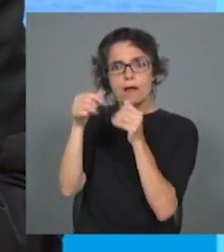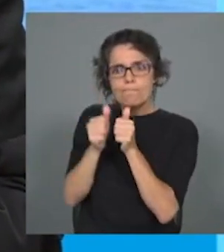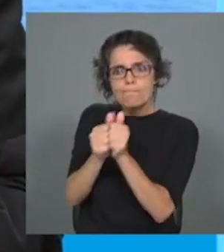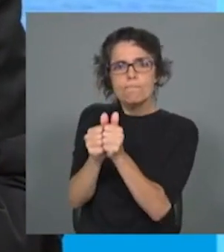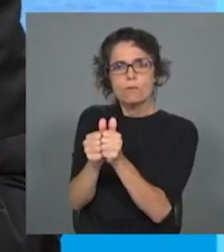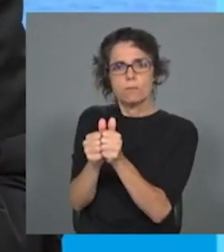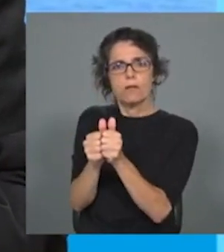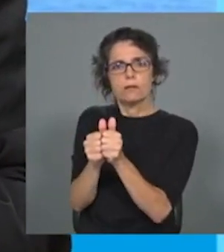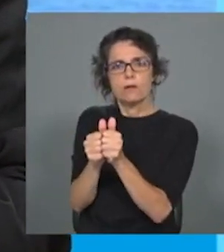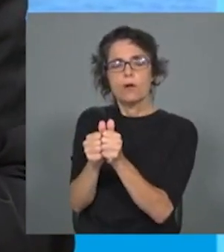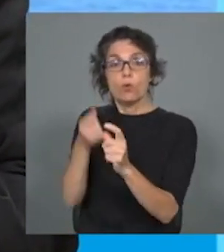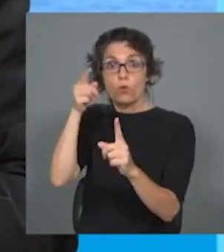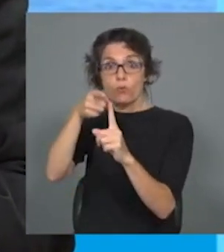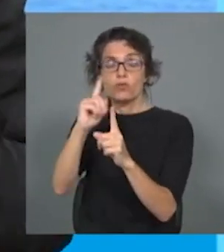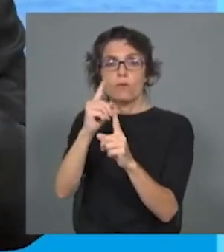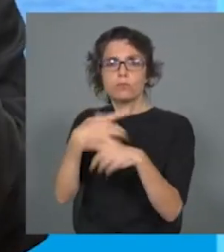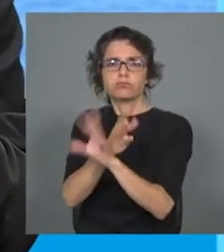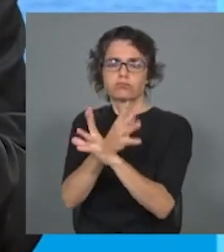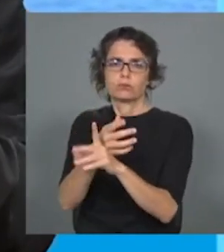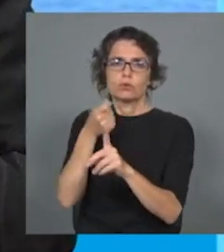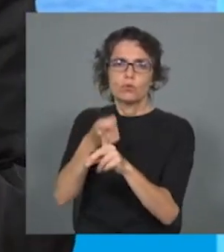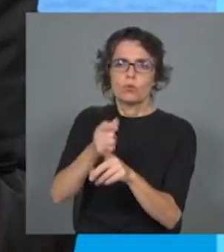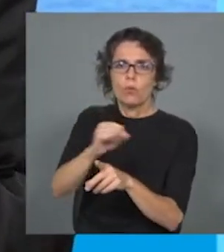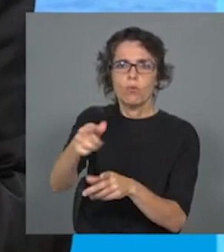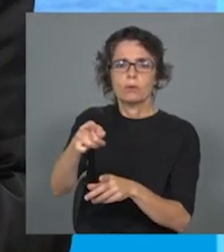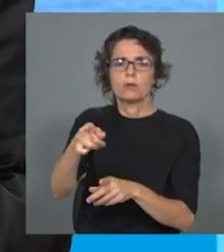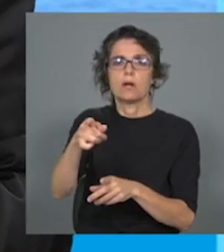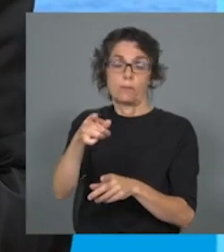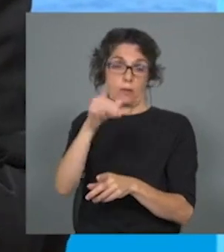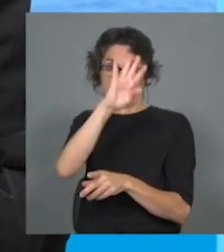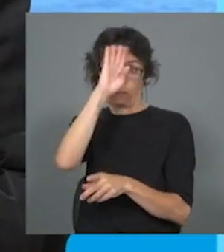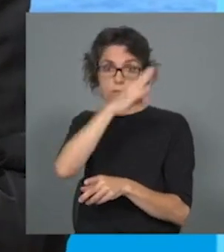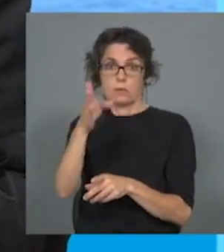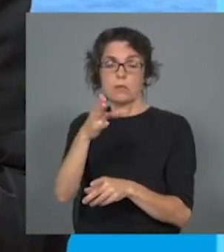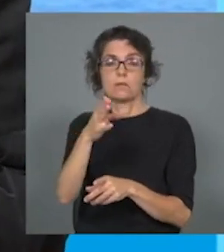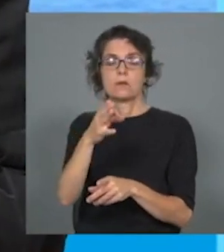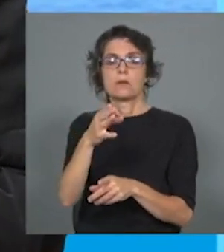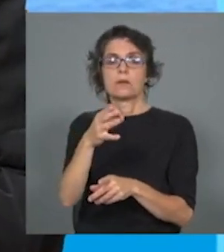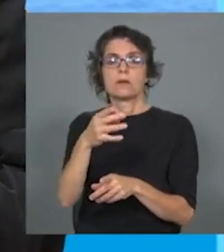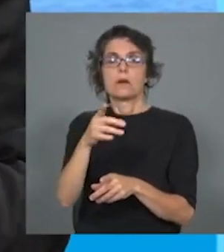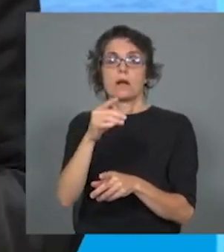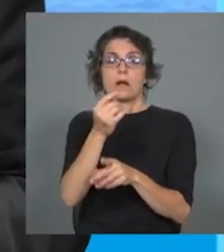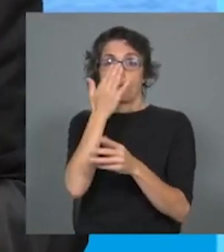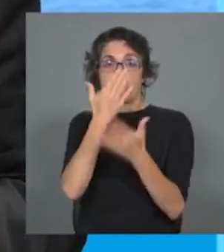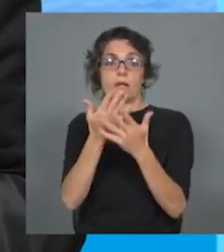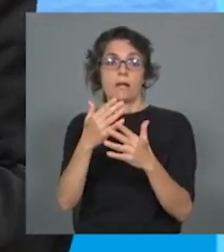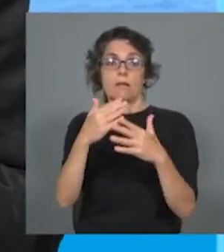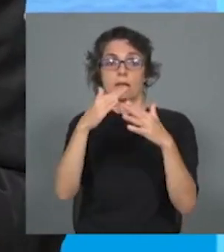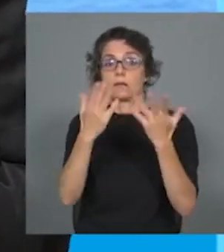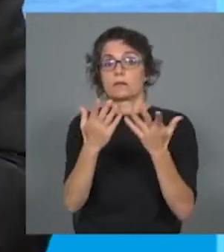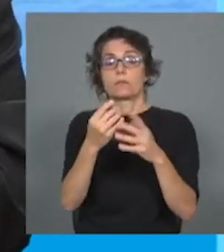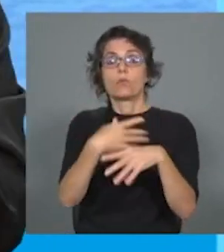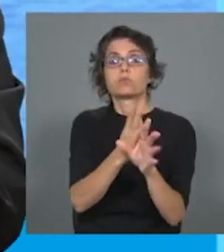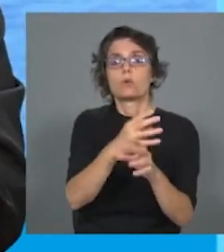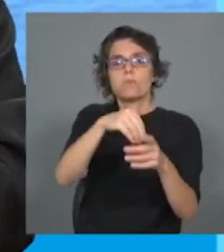combate aos incêndios. Porquê? Porque todos entenderão, os senhores telespectadores, que é diferente apagar um fogo de uma casa a apagar o